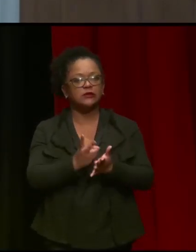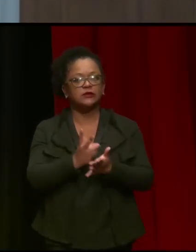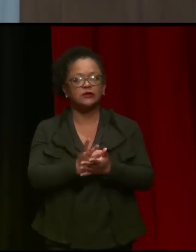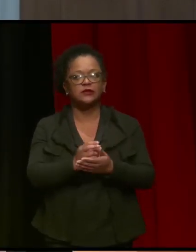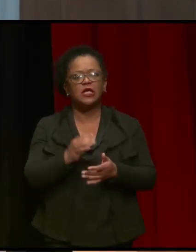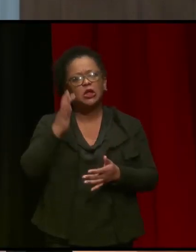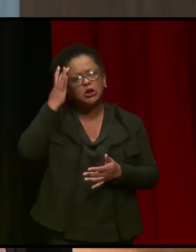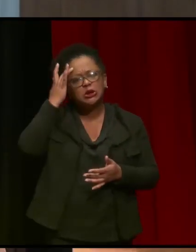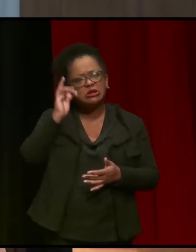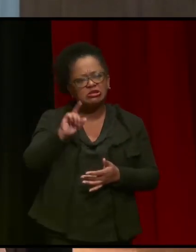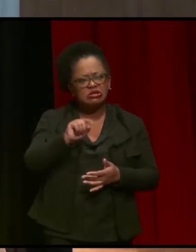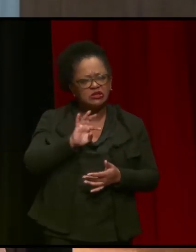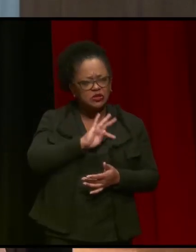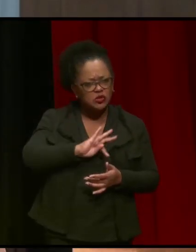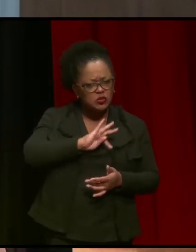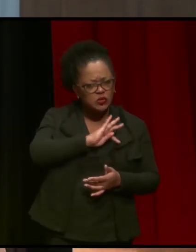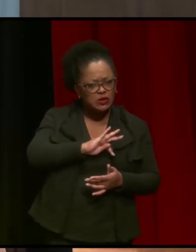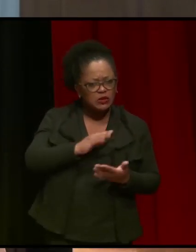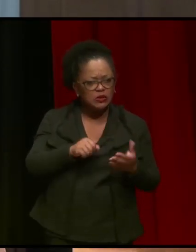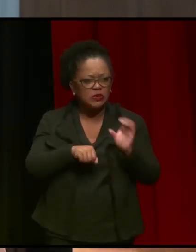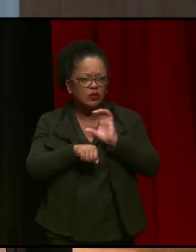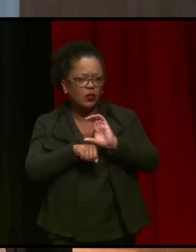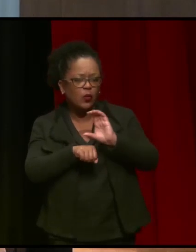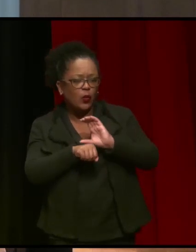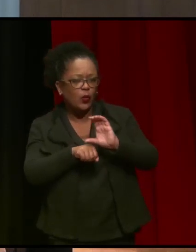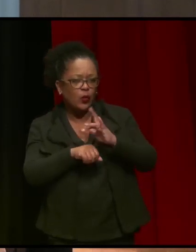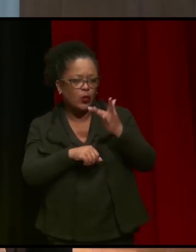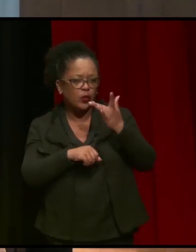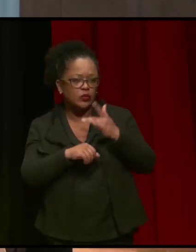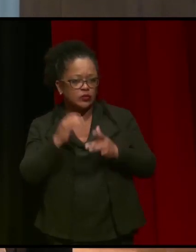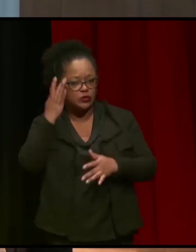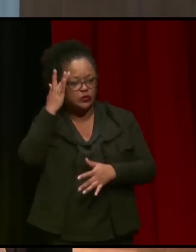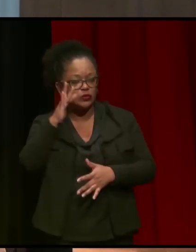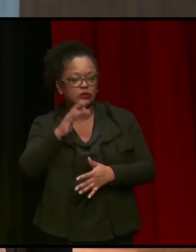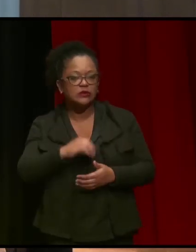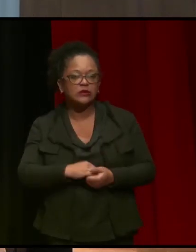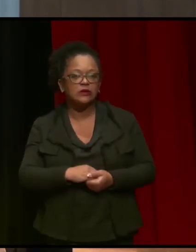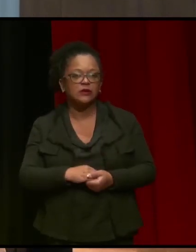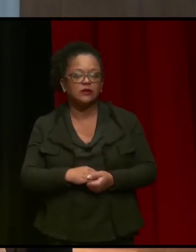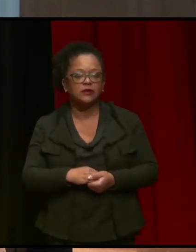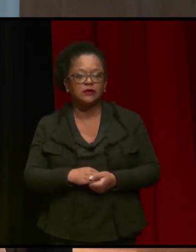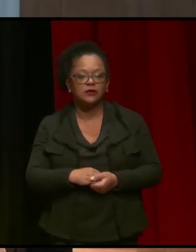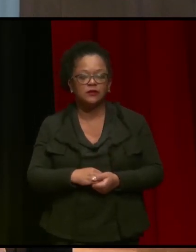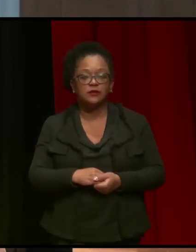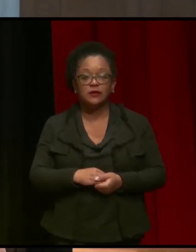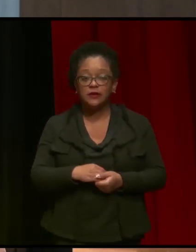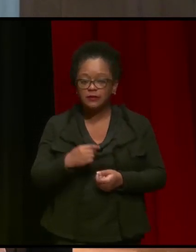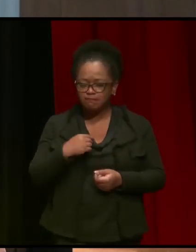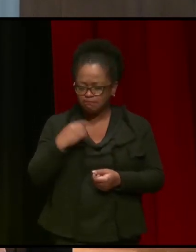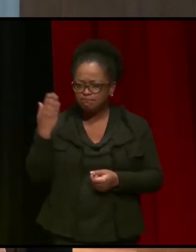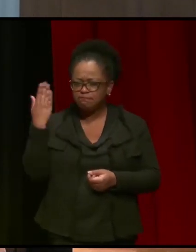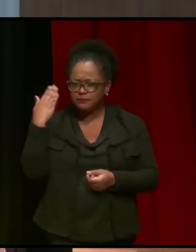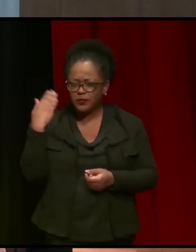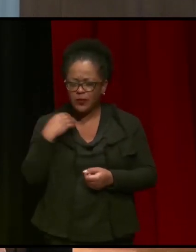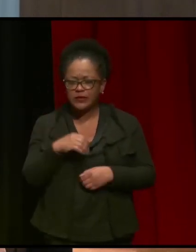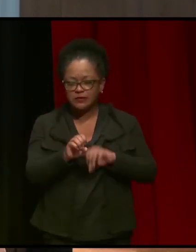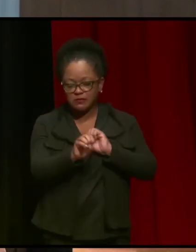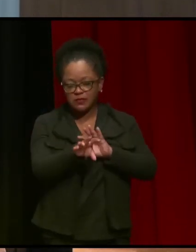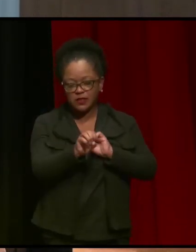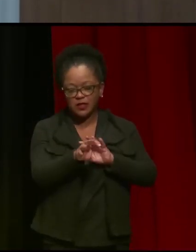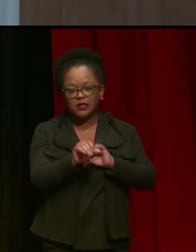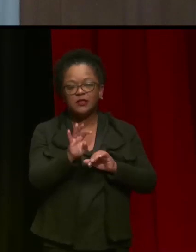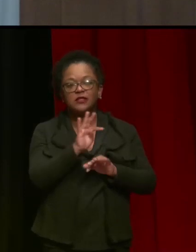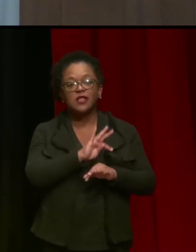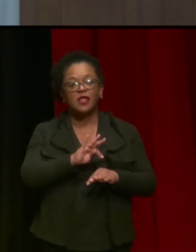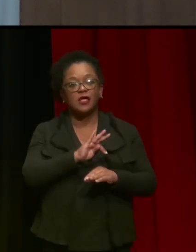em teologia, não sei se vocês fizeram algum curso. Eu, quando eu dava estudo bíblico para minha congregação, eu sempre estava dando aula de teologia para o meu pessoal da minha igreja. Eu gosto desse negócio. Você